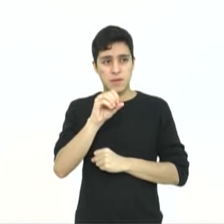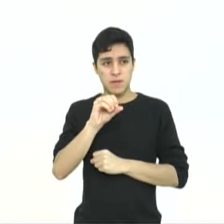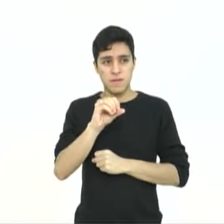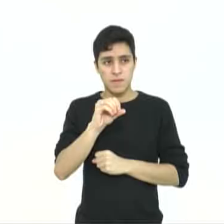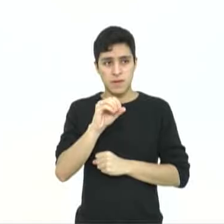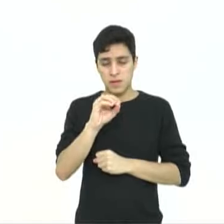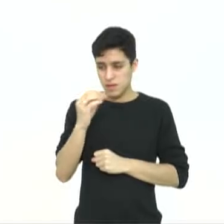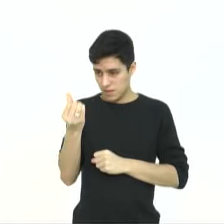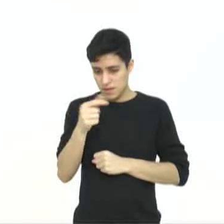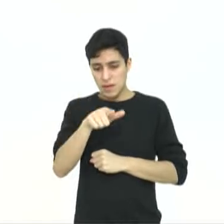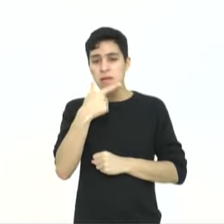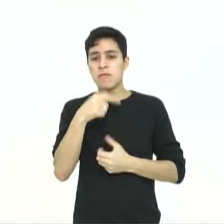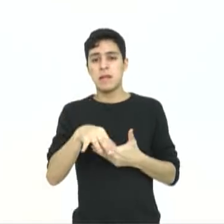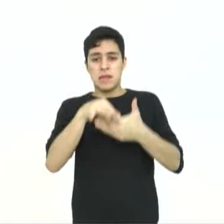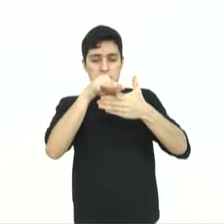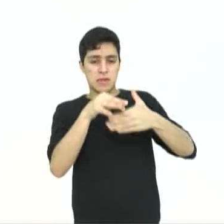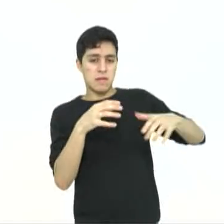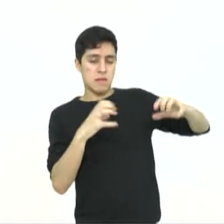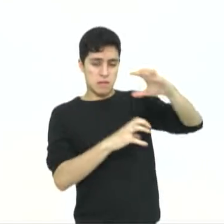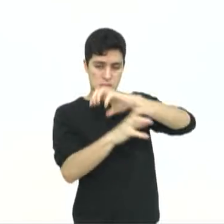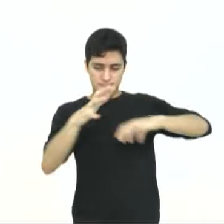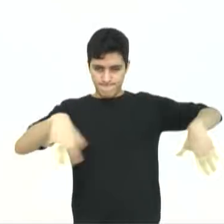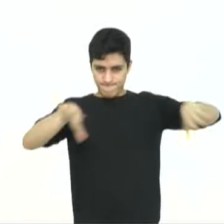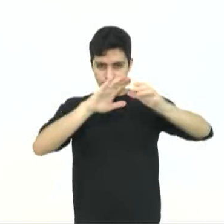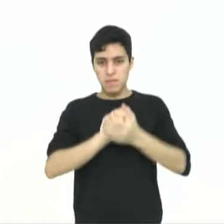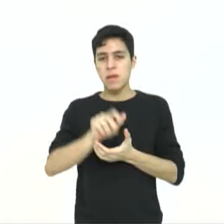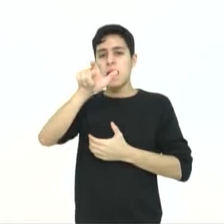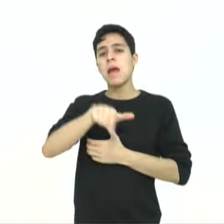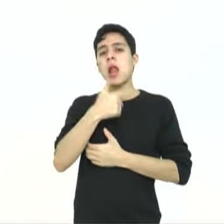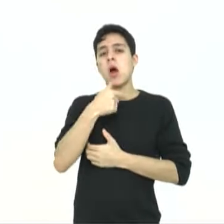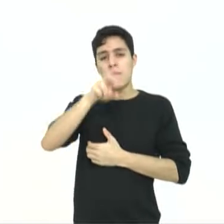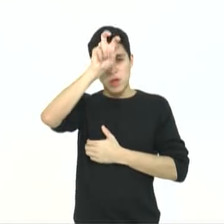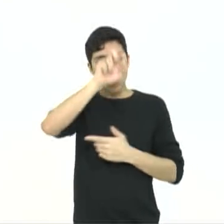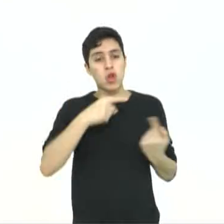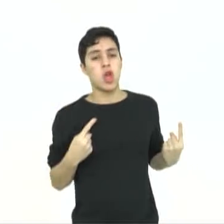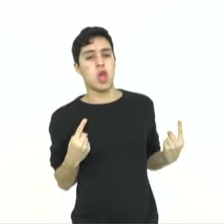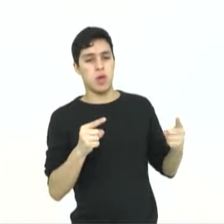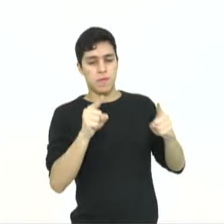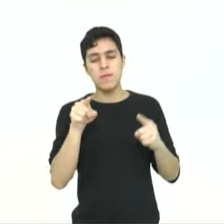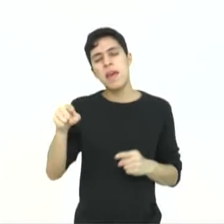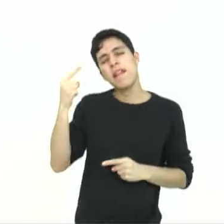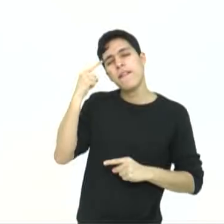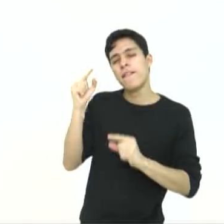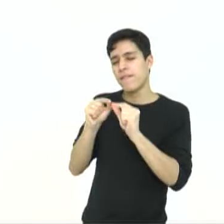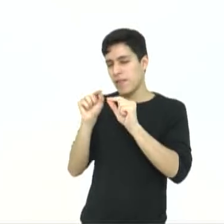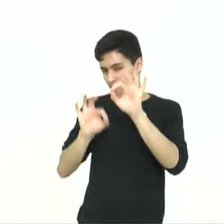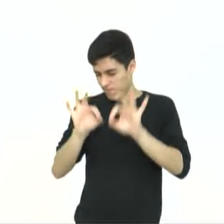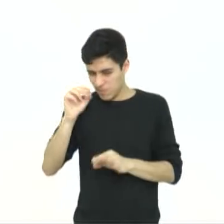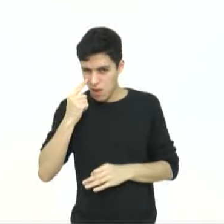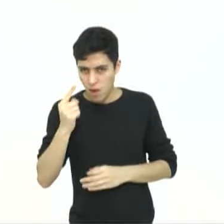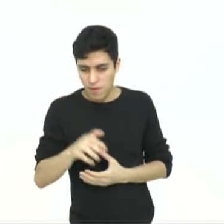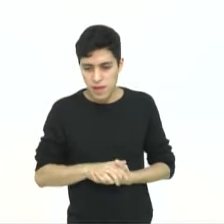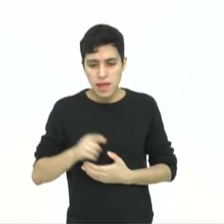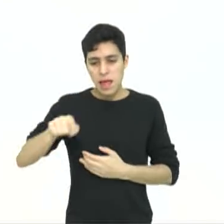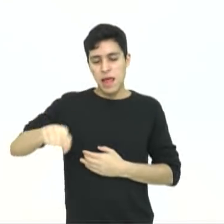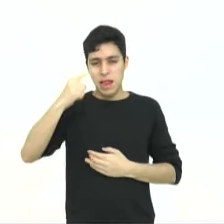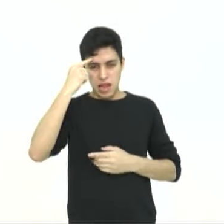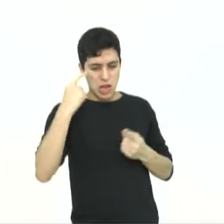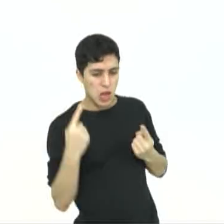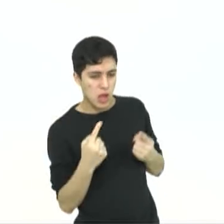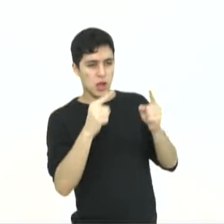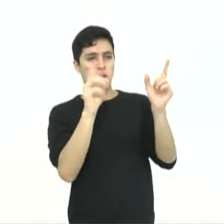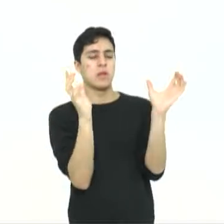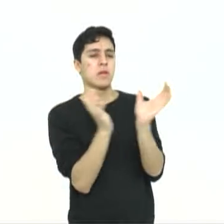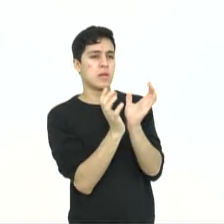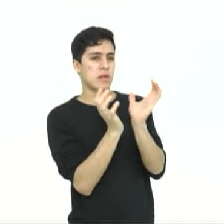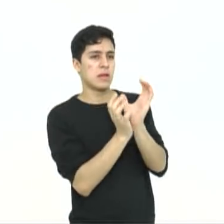Revolução Urabista. Tá, ele é um egípcio, ele é contra, tá? O que o coronel aprontou? Ele era contra o Khediva, uma espécie de um